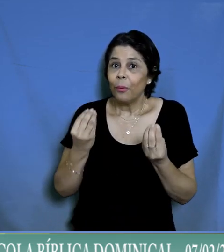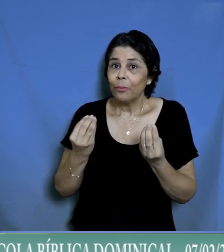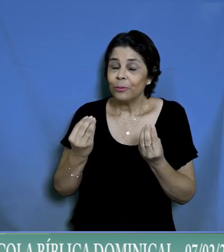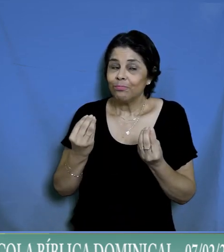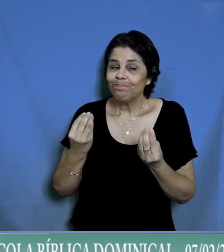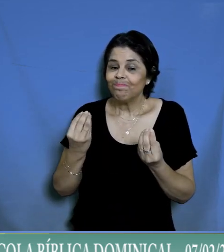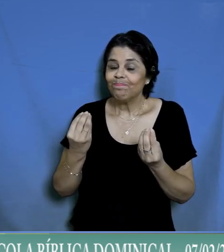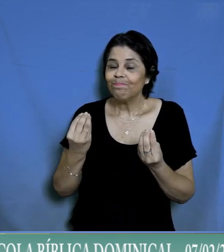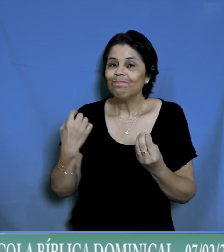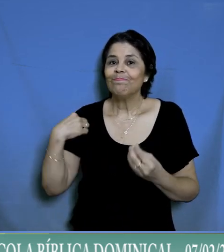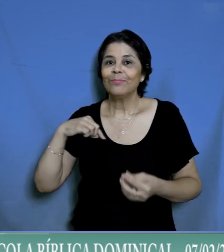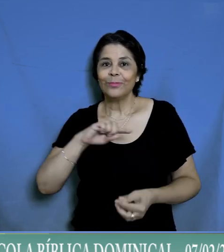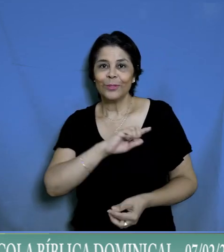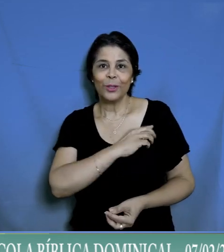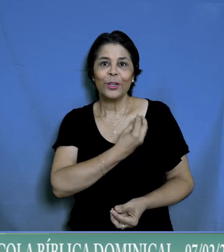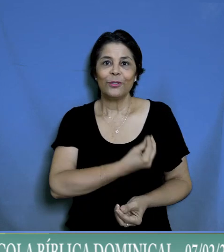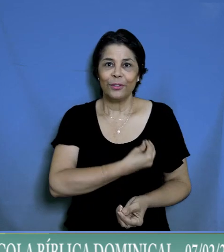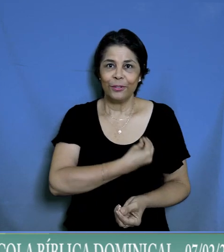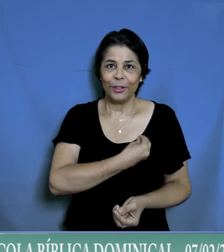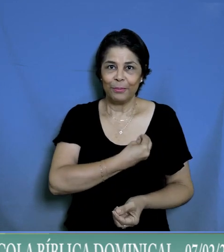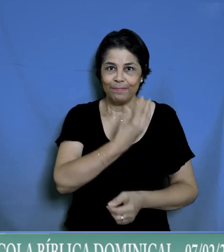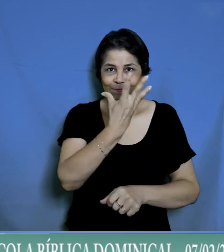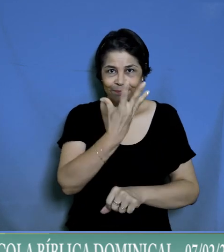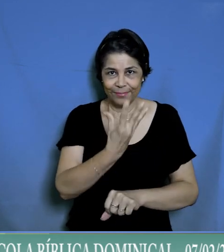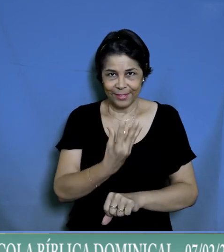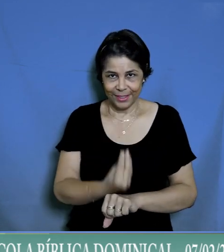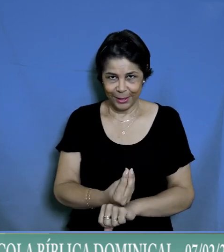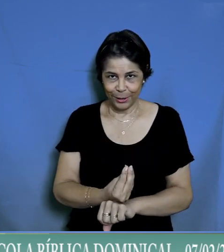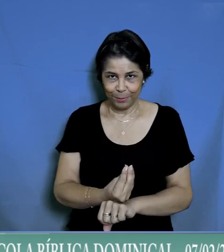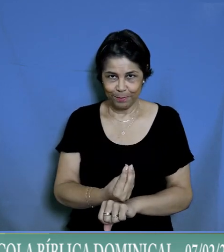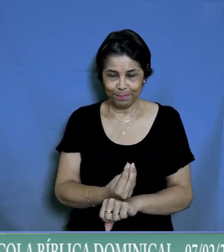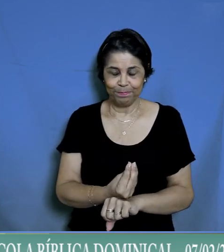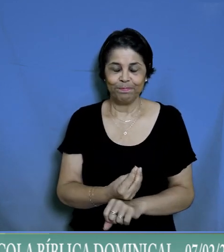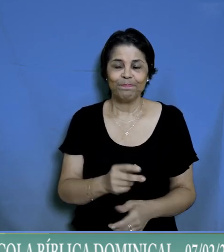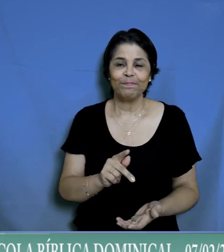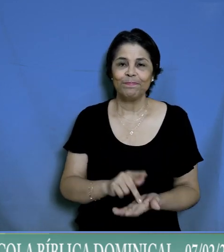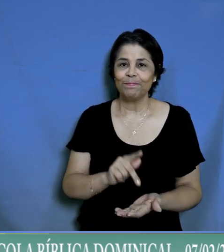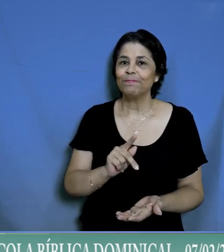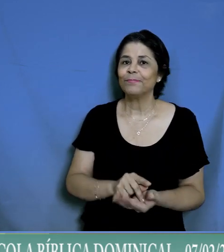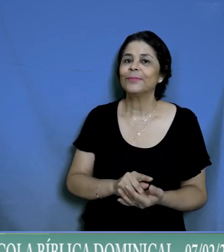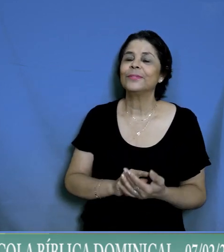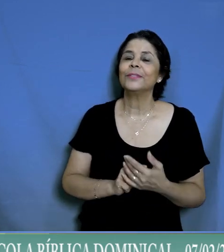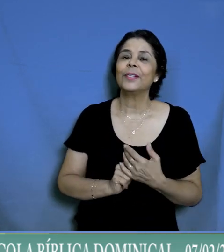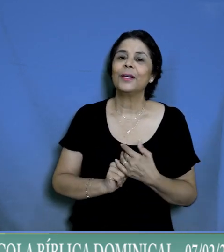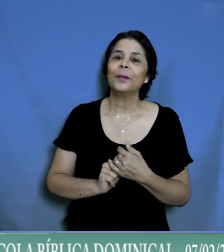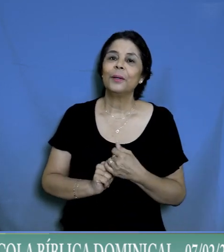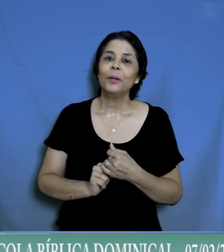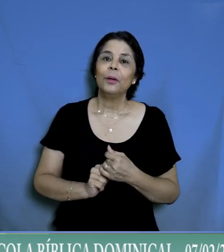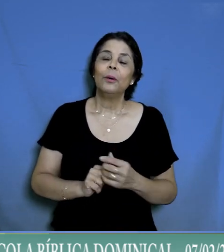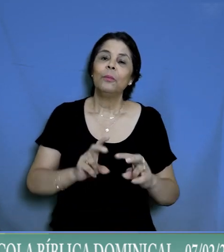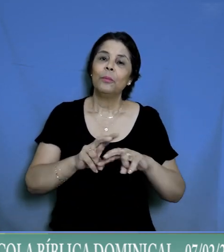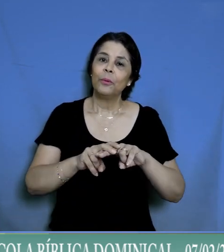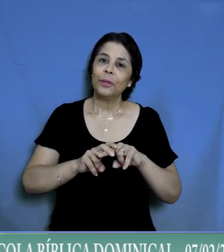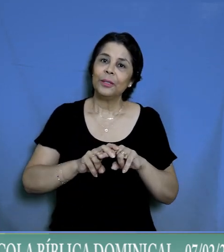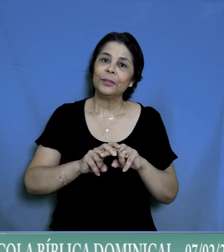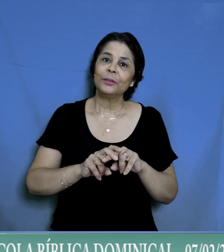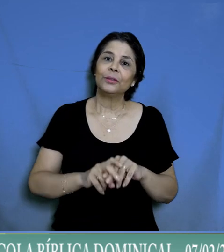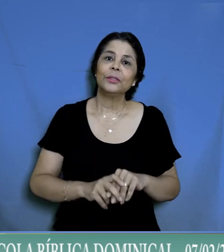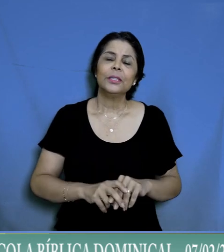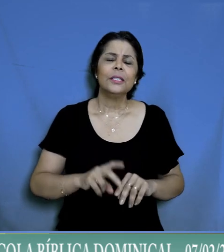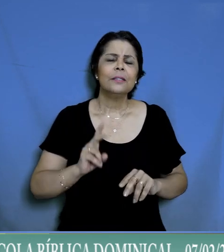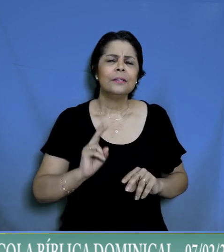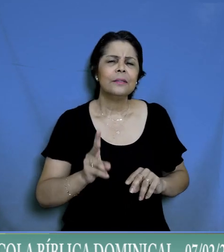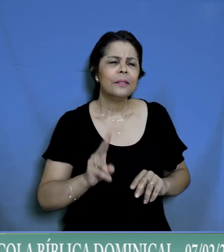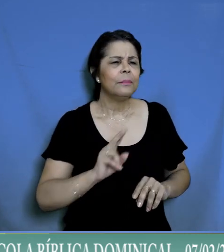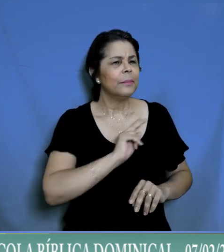diz a resposta que a igreja deveria dar a esta obra. Aliás, o culto é uma resposta dos atos